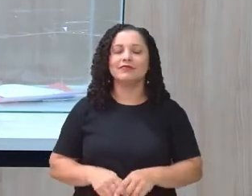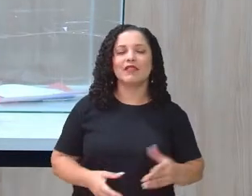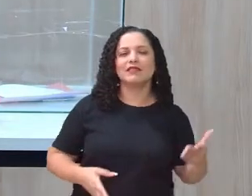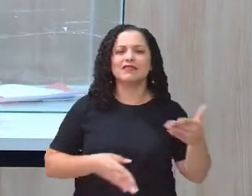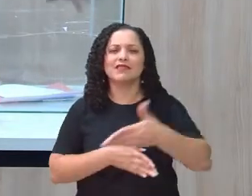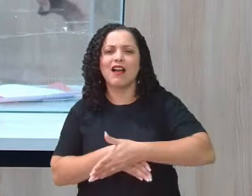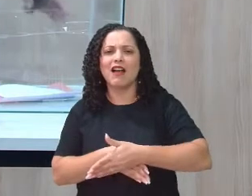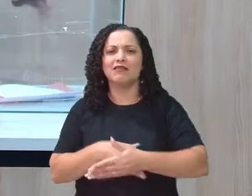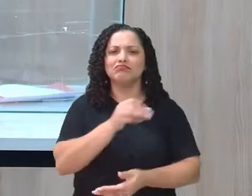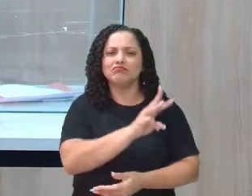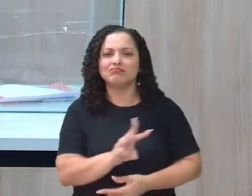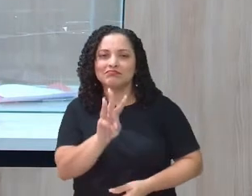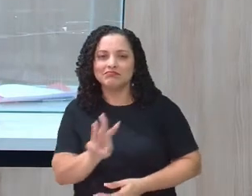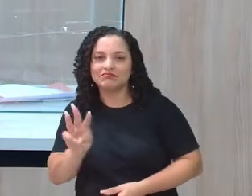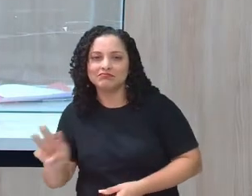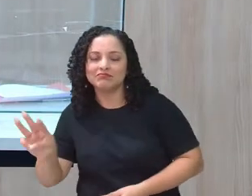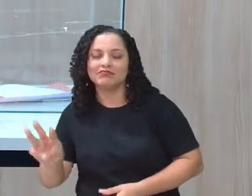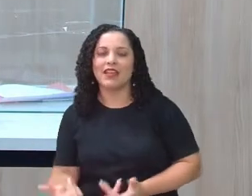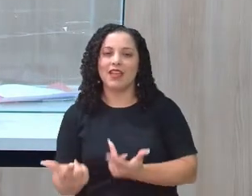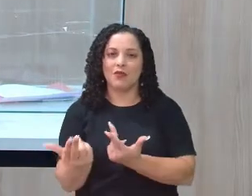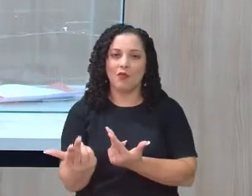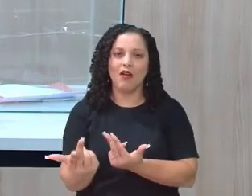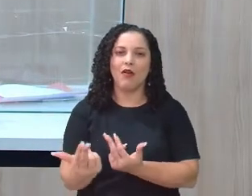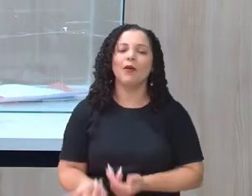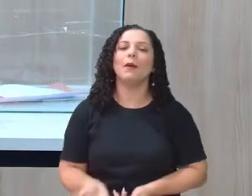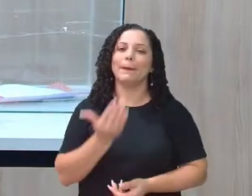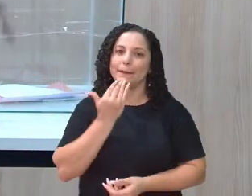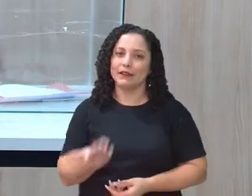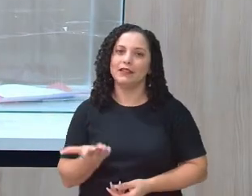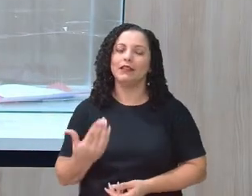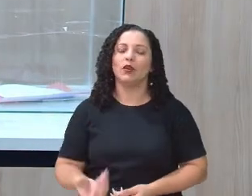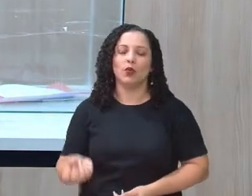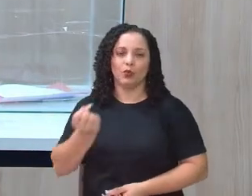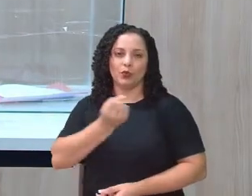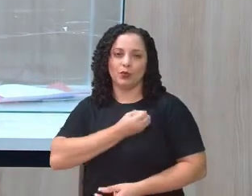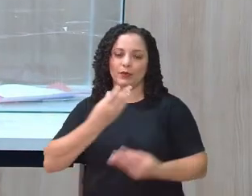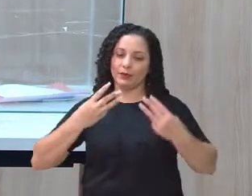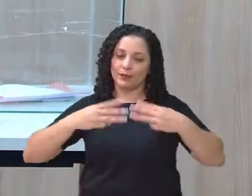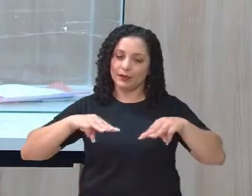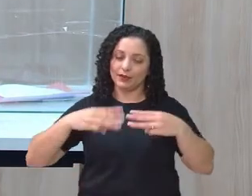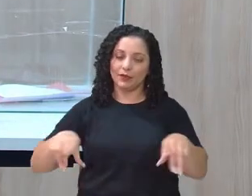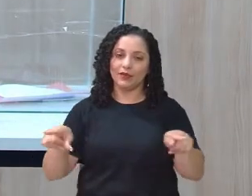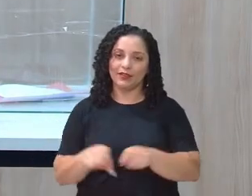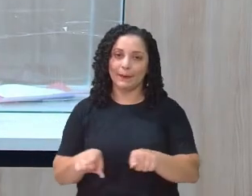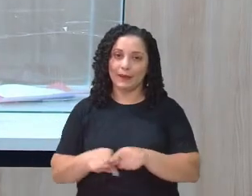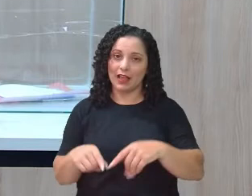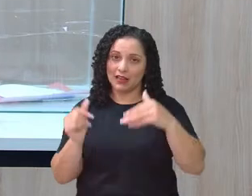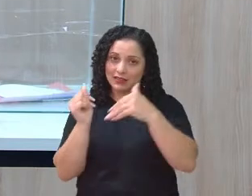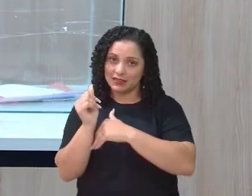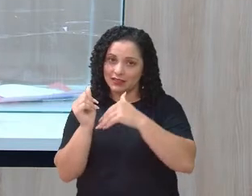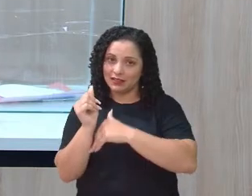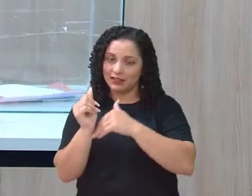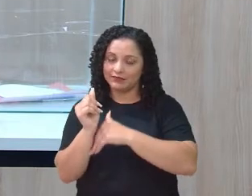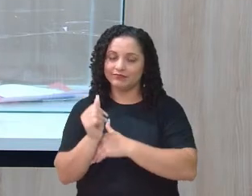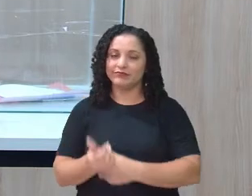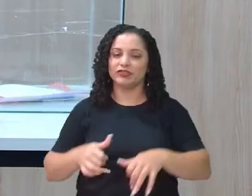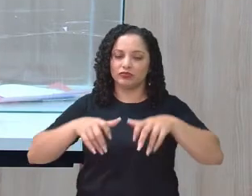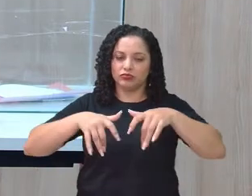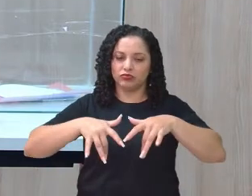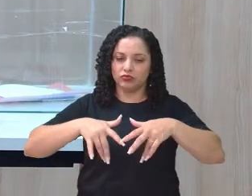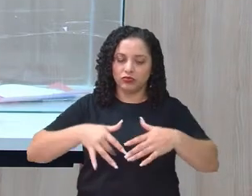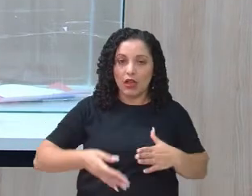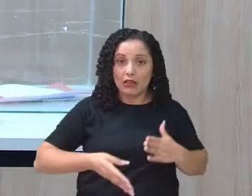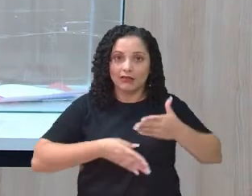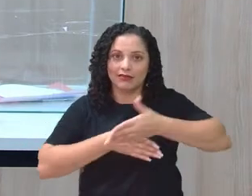mesmo sistema do aplicativo. Ele vai pedir aí o seu login e a sua senha também, certo? E aí você vai conseguir